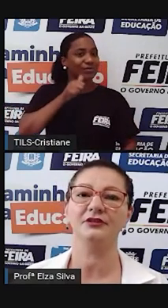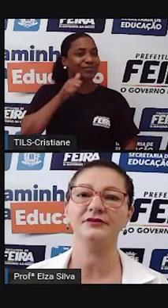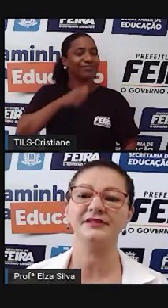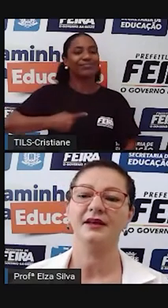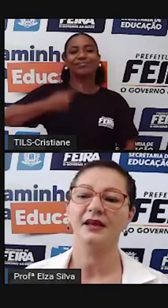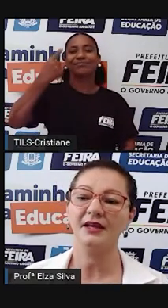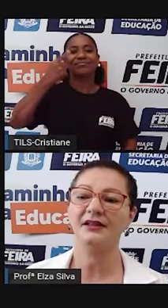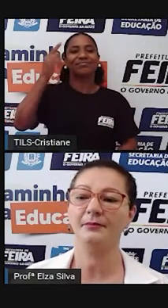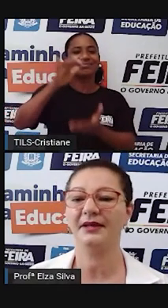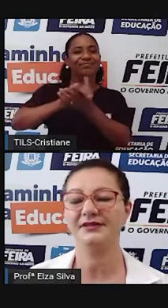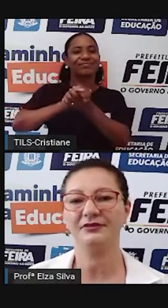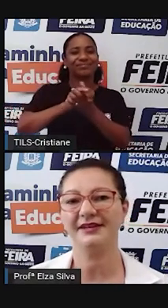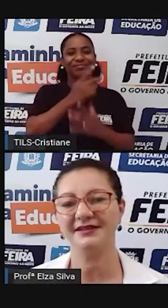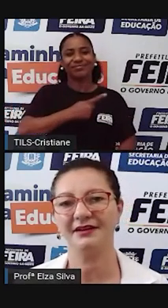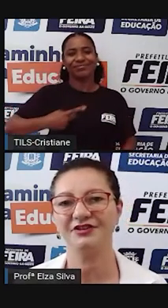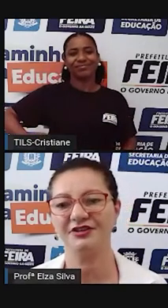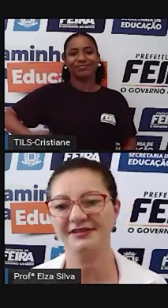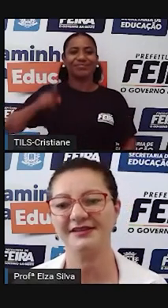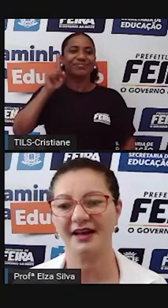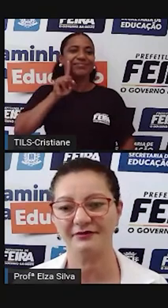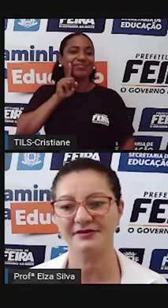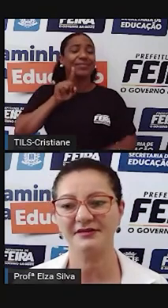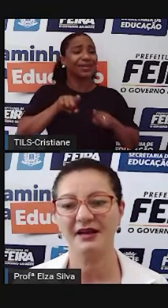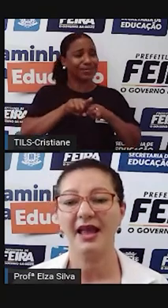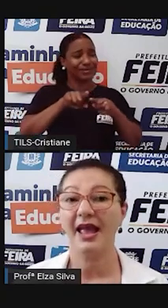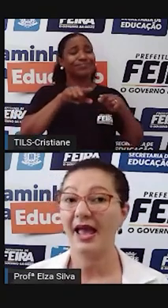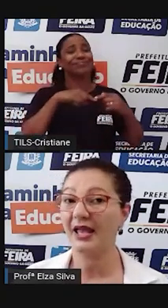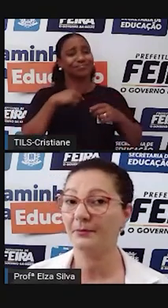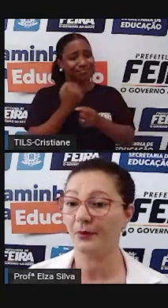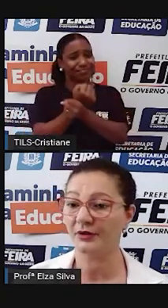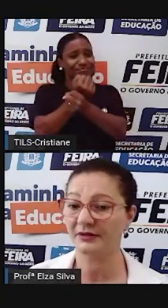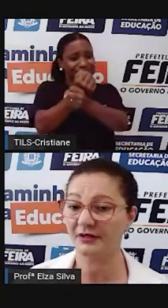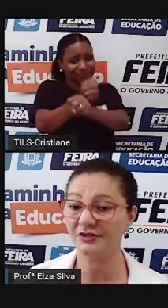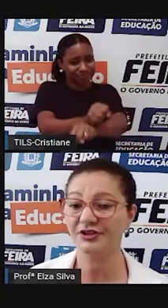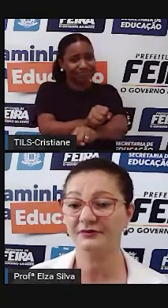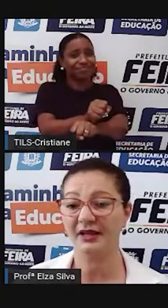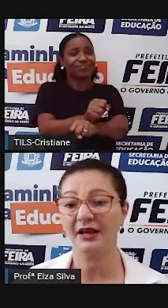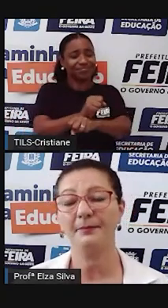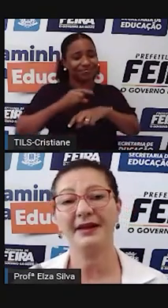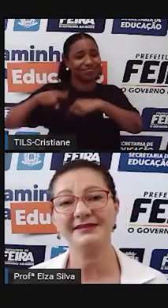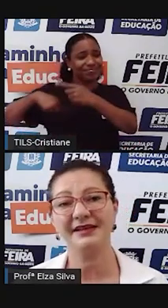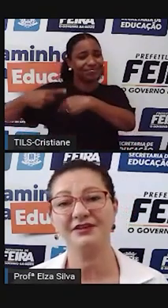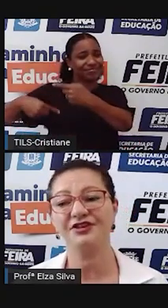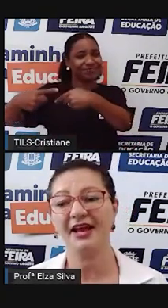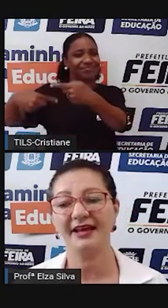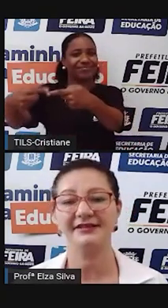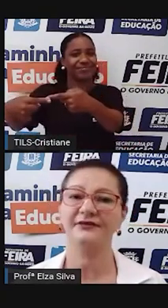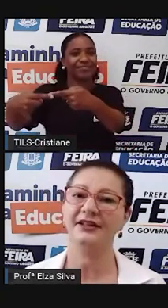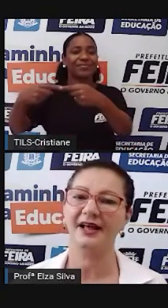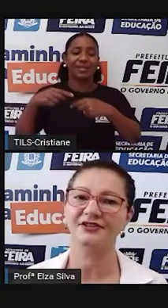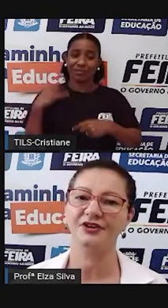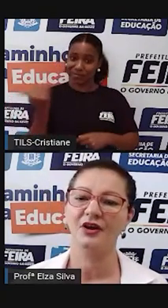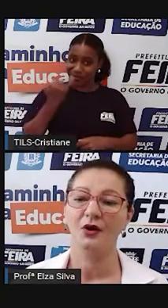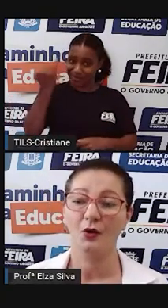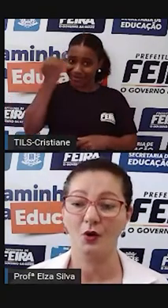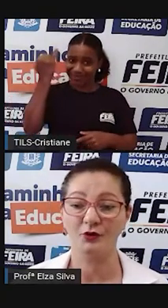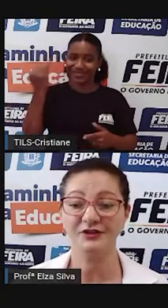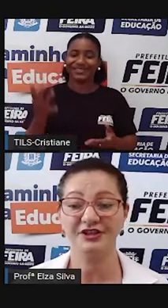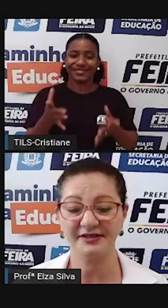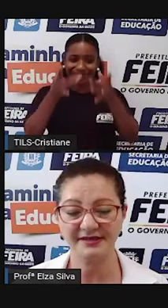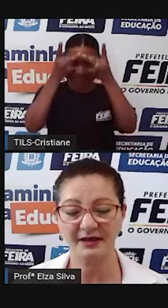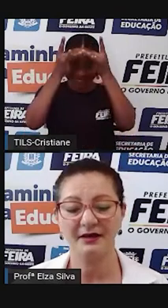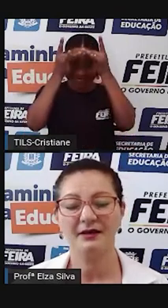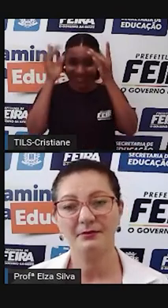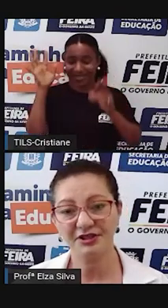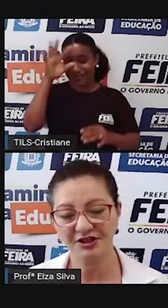Estados Unidos e também sou descendente de escravos. É importante ter presente essa verdade, como